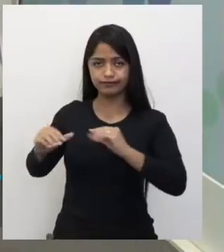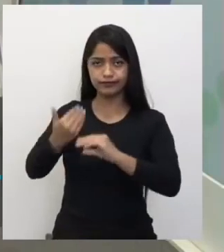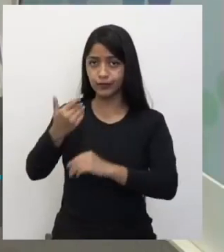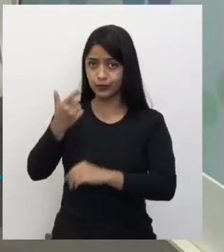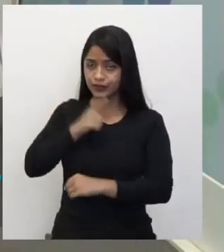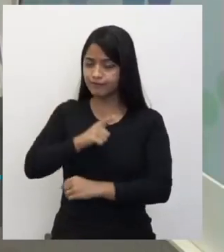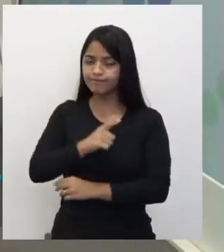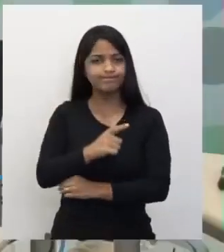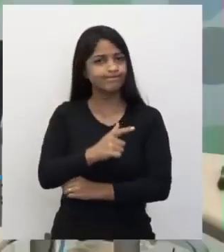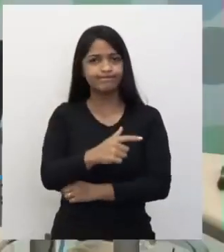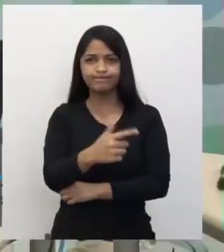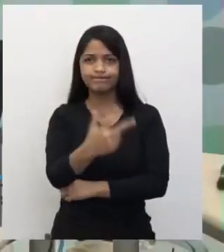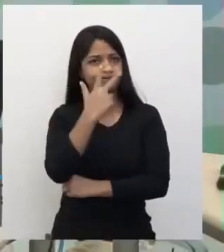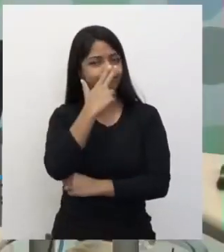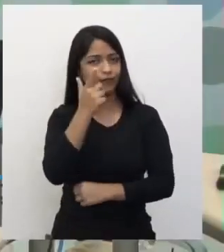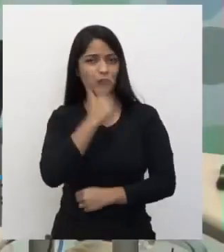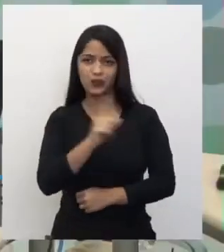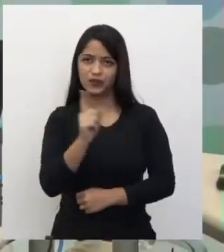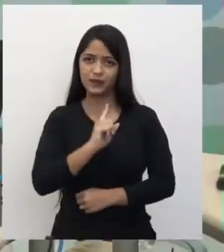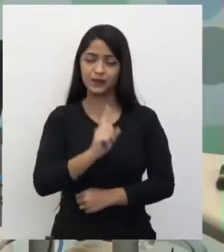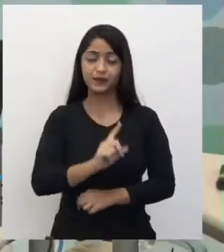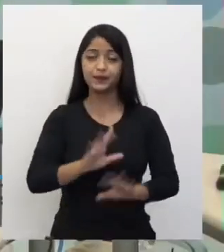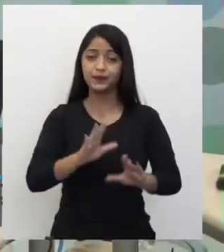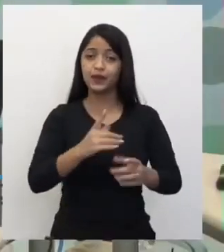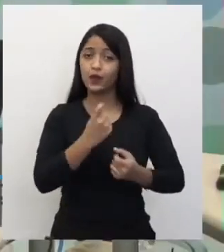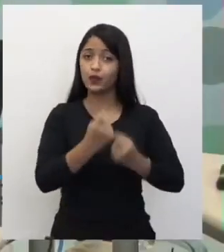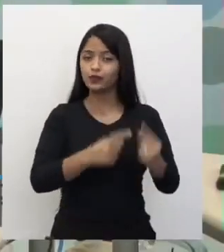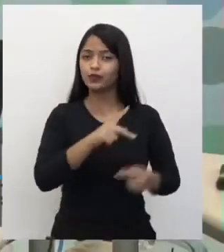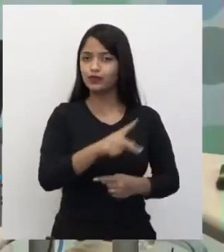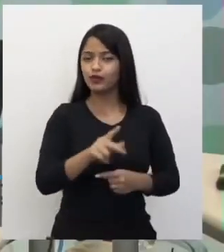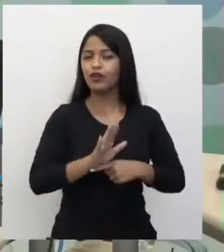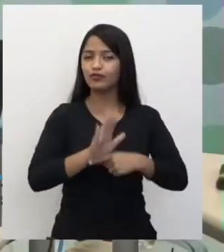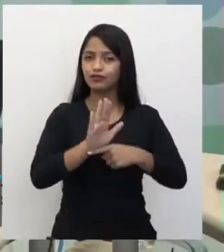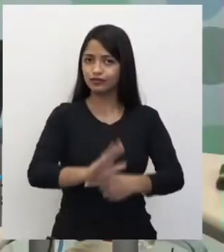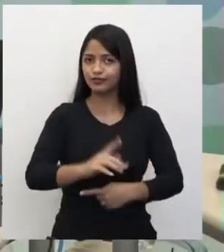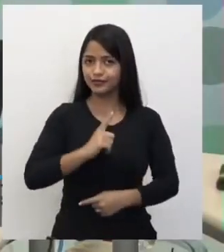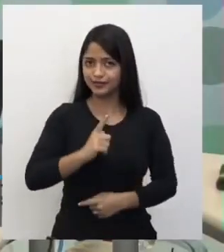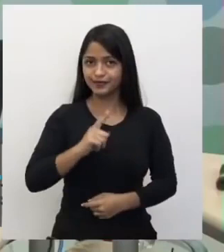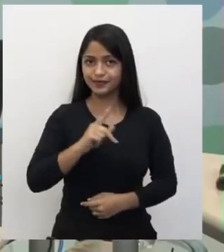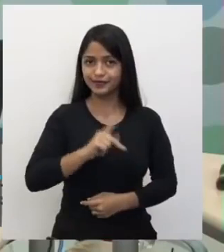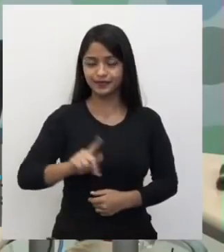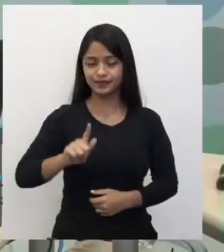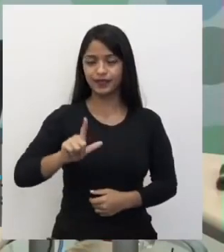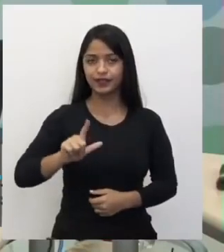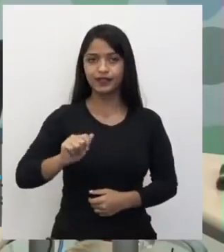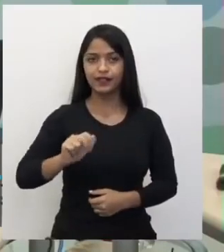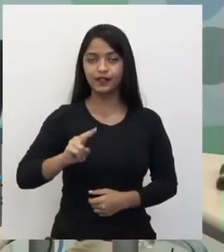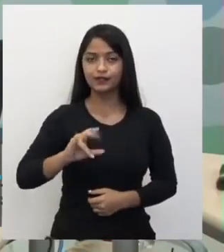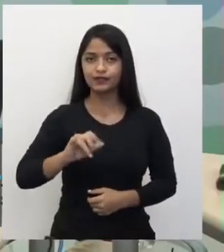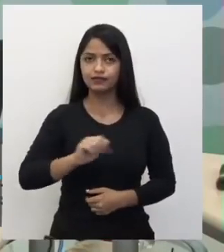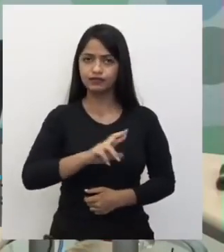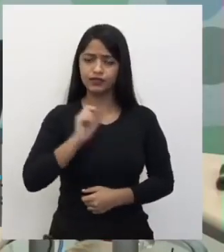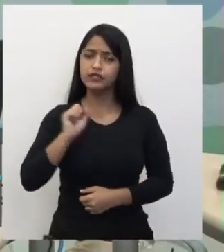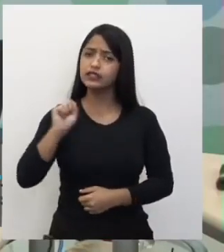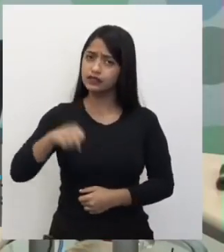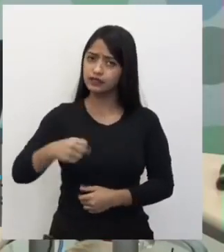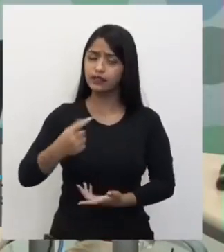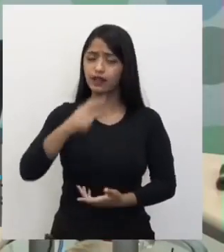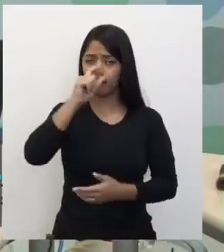a gente tem aí a resposta de professor que deu uma ajuda. Ótimo. A Progláucia colocou sim. As ararinhas